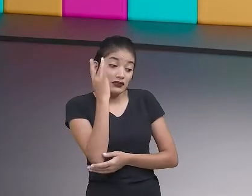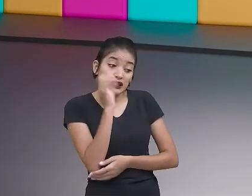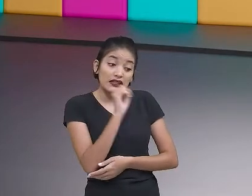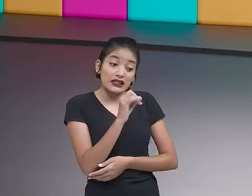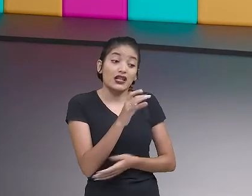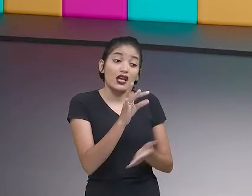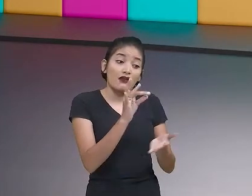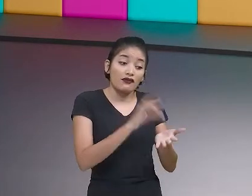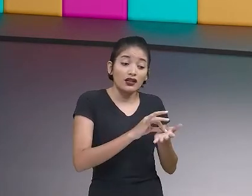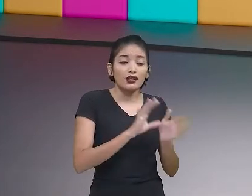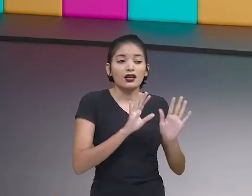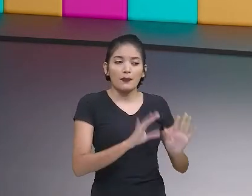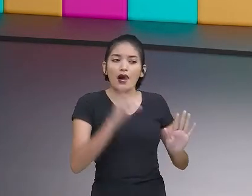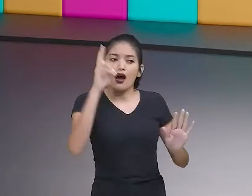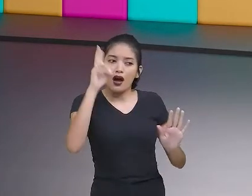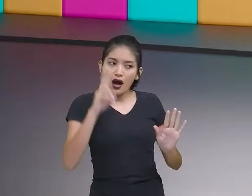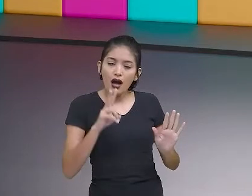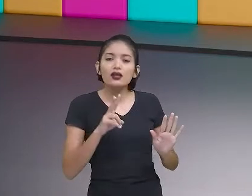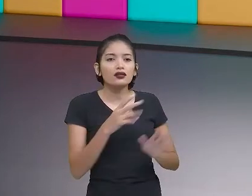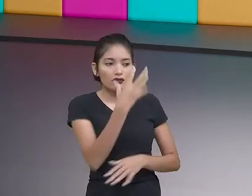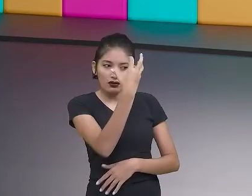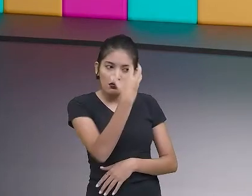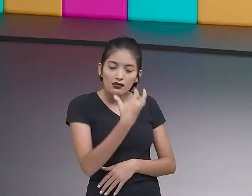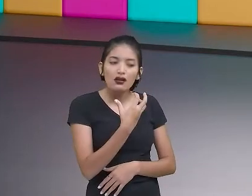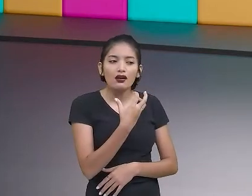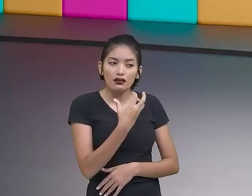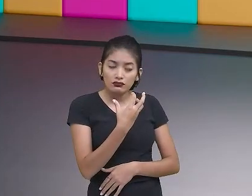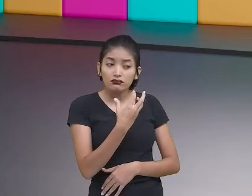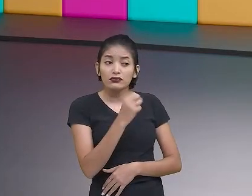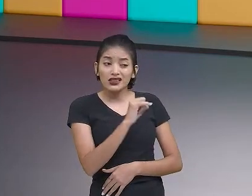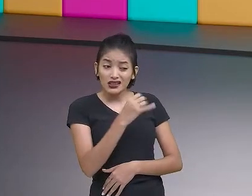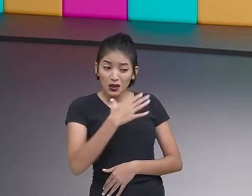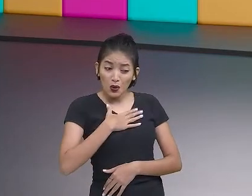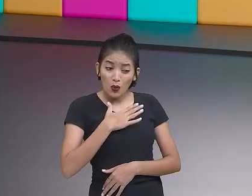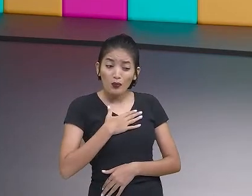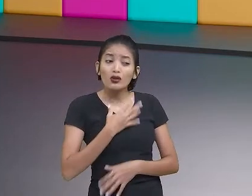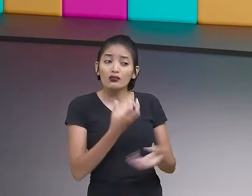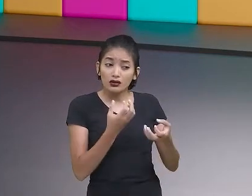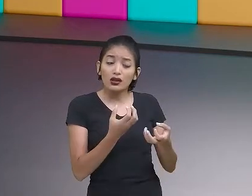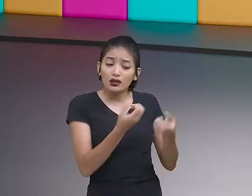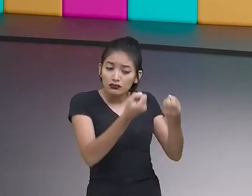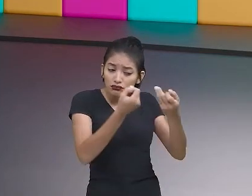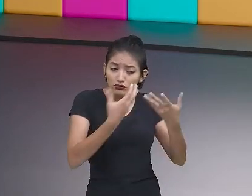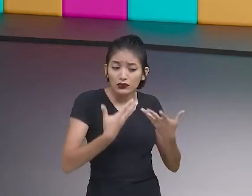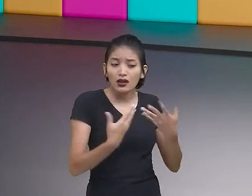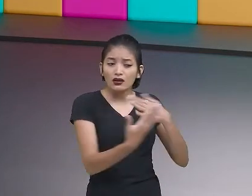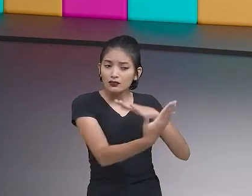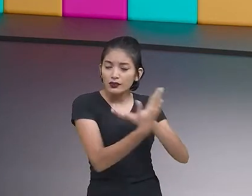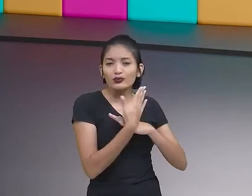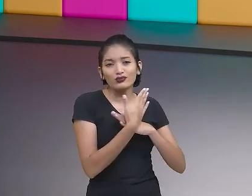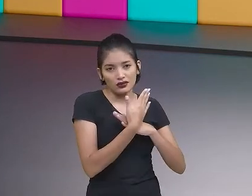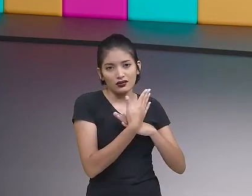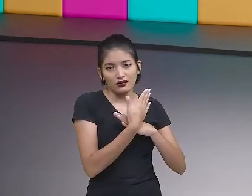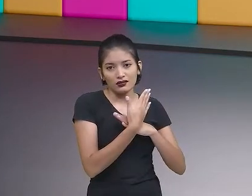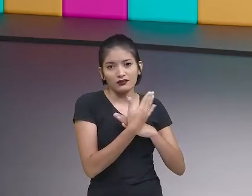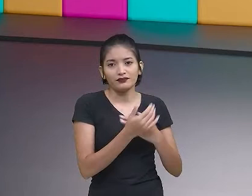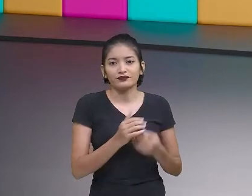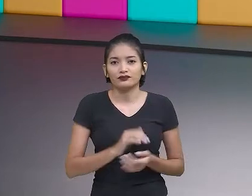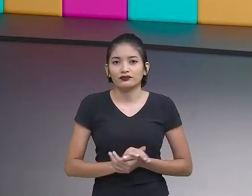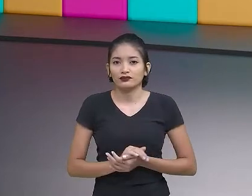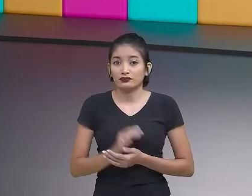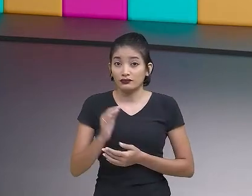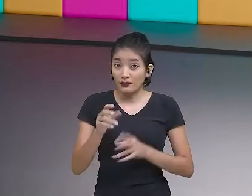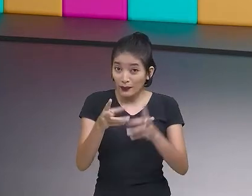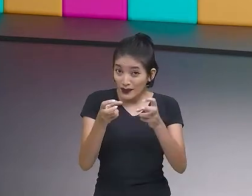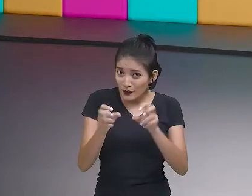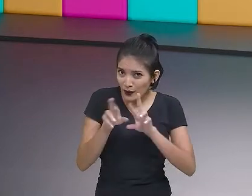mas aquela história parece muito séria. Se fosse comigo, eu gostaria de receber uma ajuda. Sabe a diferença? É